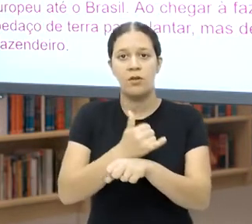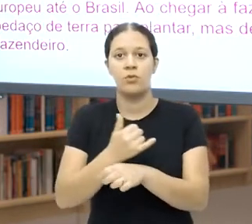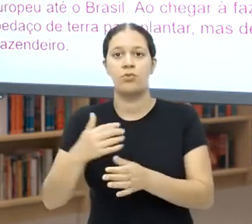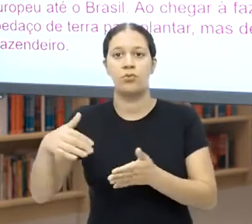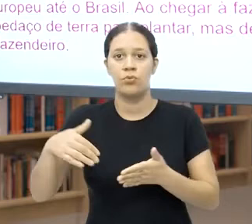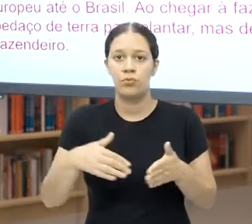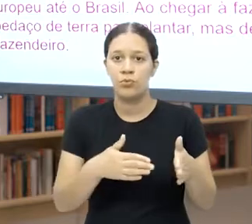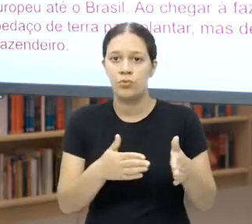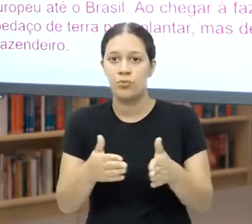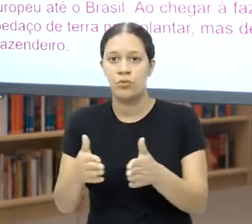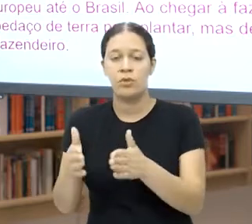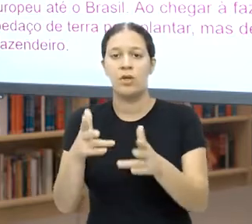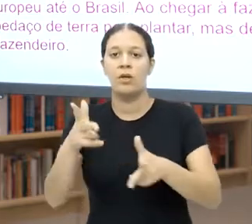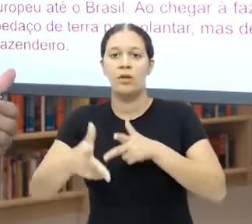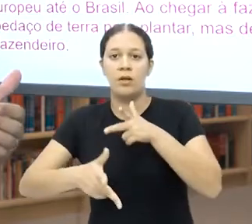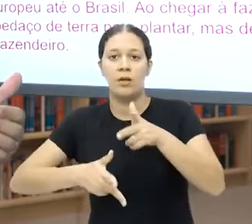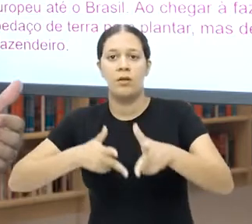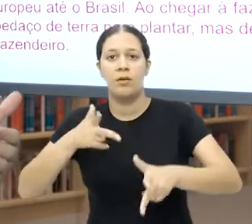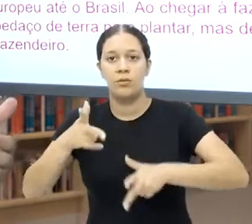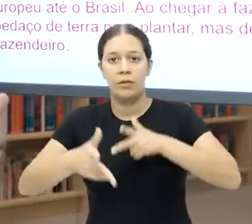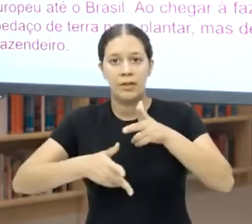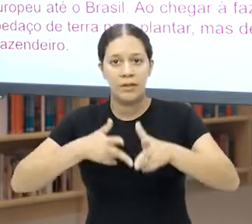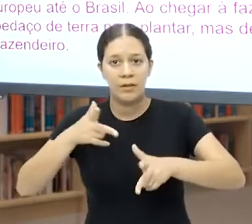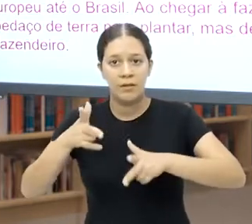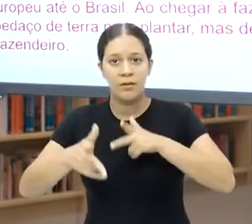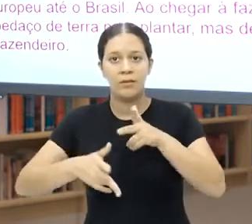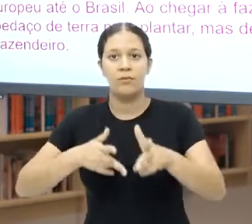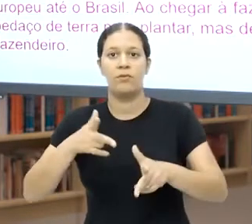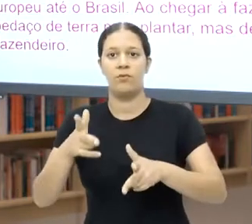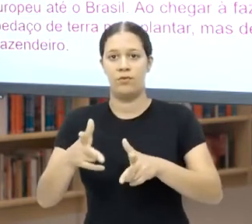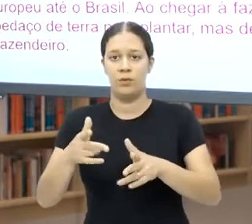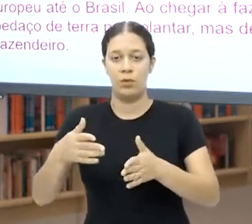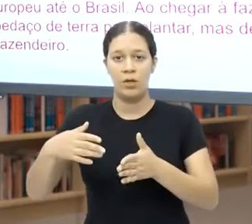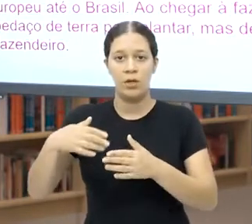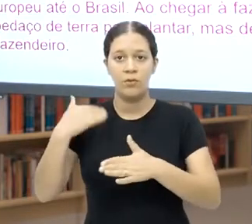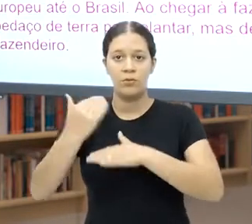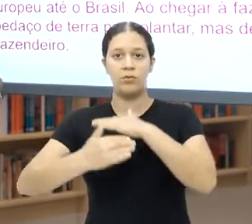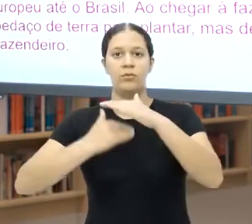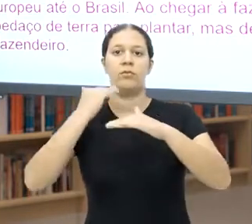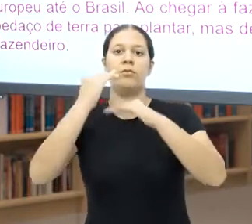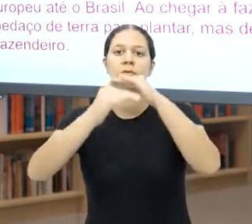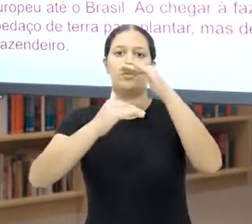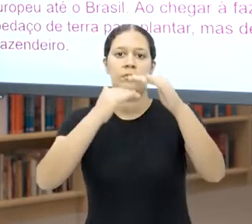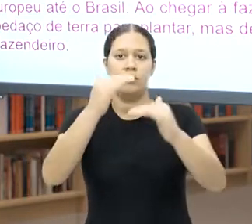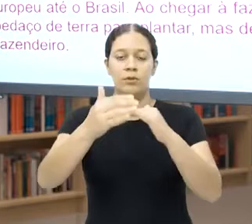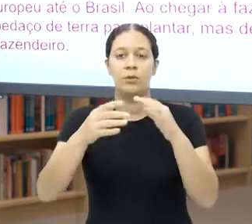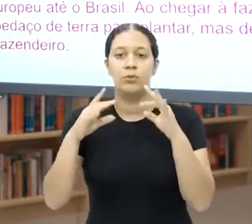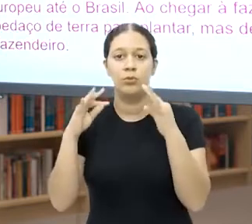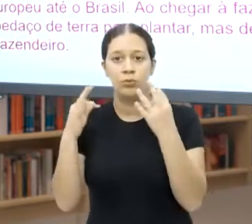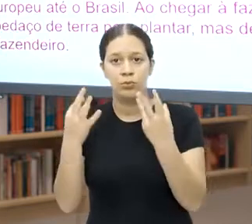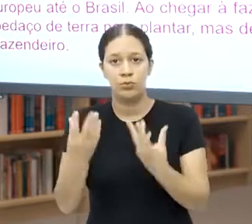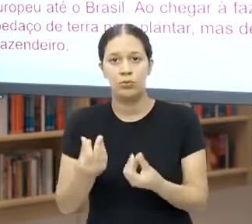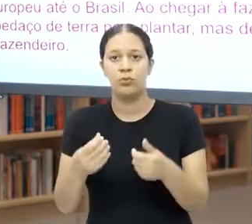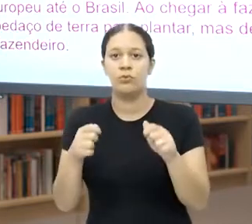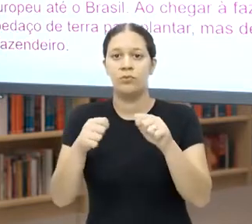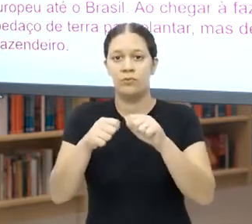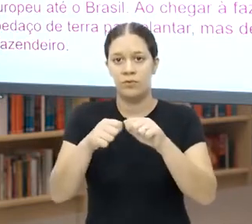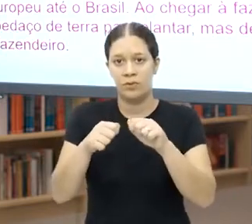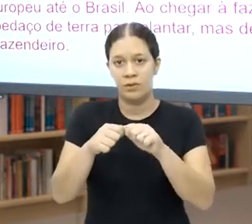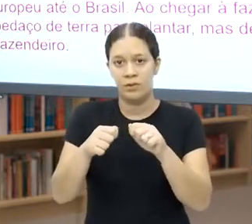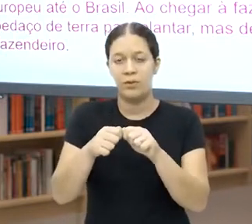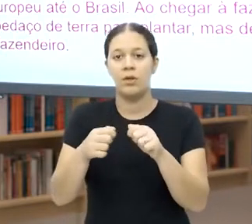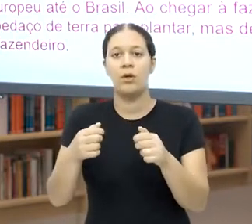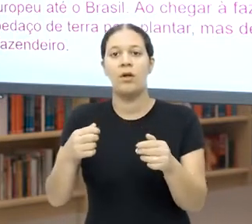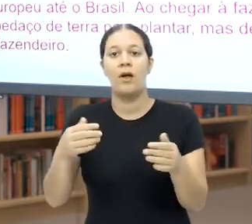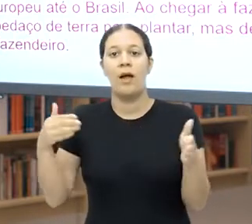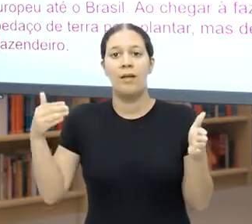ferro, o trem. O trem, graças ao café, ele foi desenvolvido para pegar toda essa produção, escoar, levar